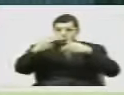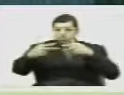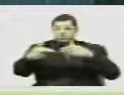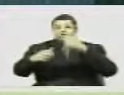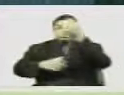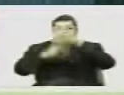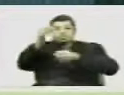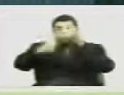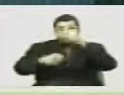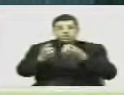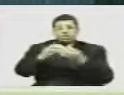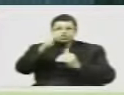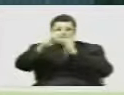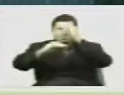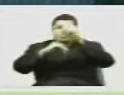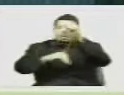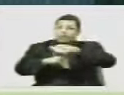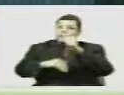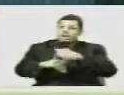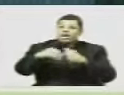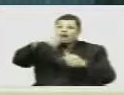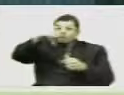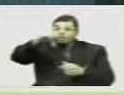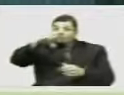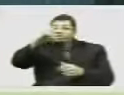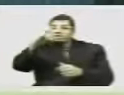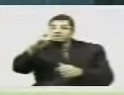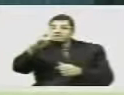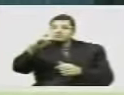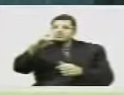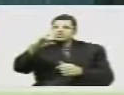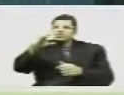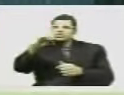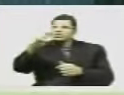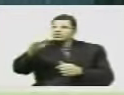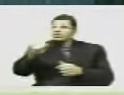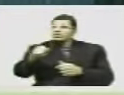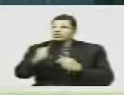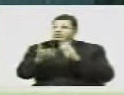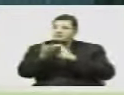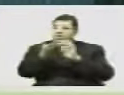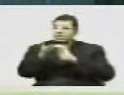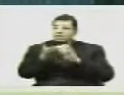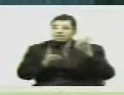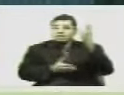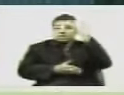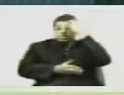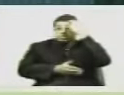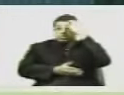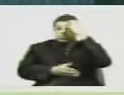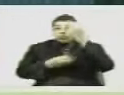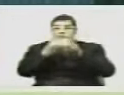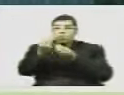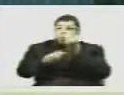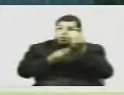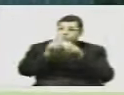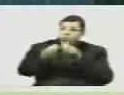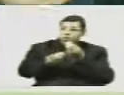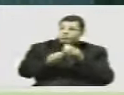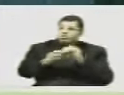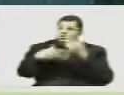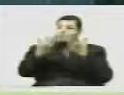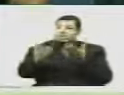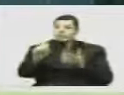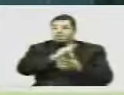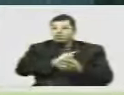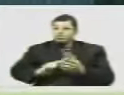leite, quer criar aqui 95 cargos comissionados na Secretaria de Cultura. Que governo